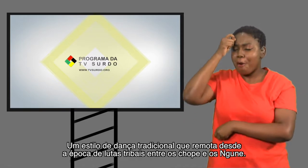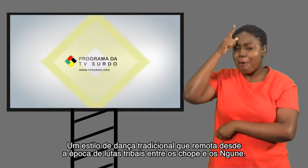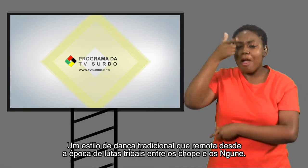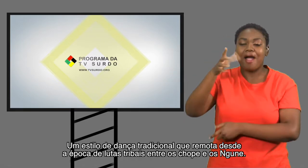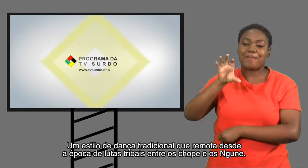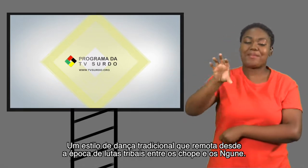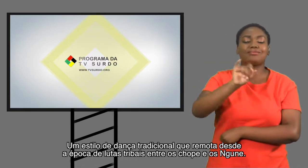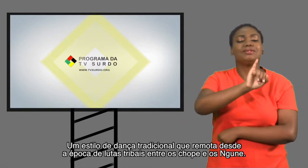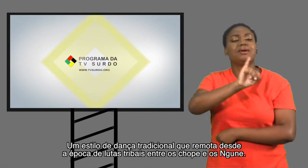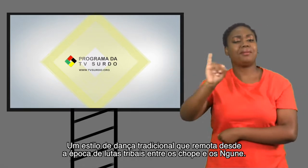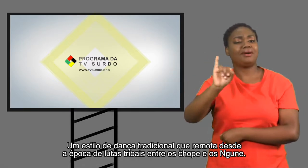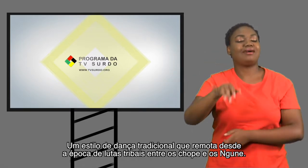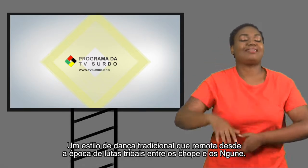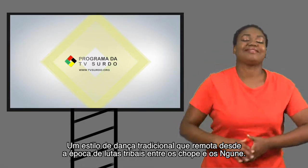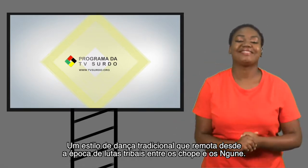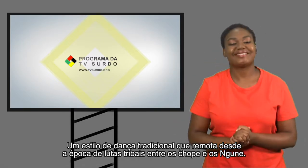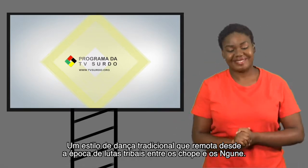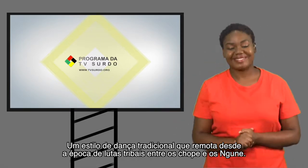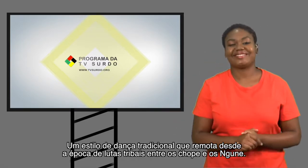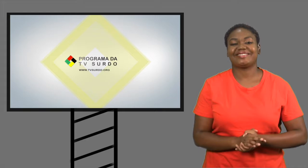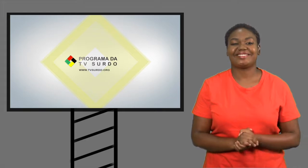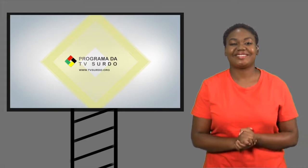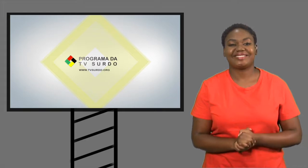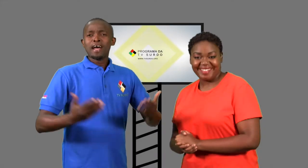tribais entre o Xop e o Xungune.